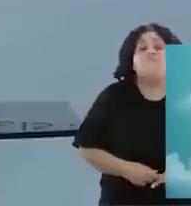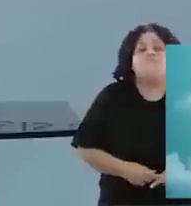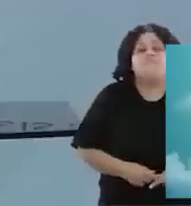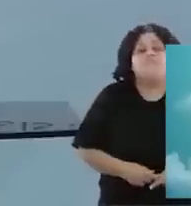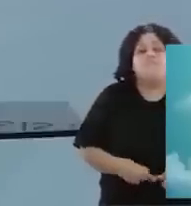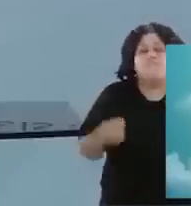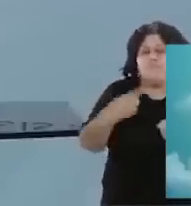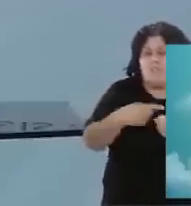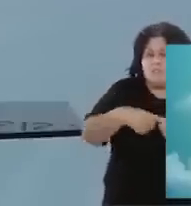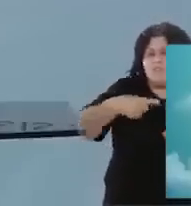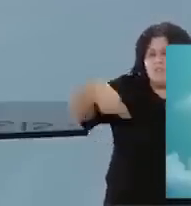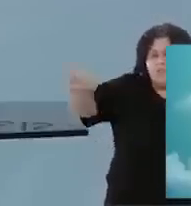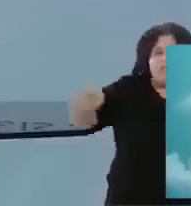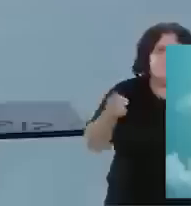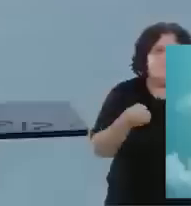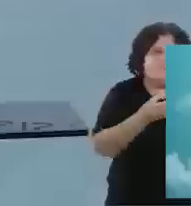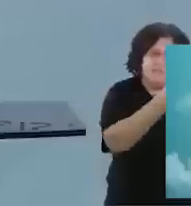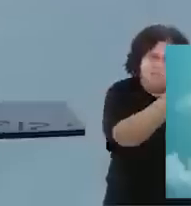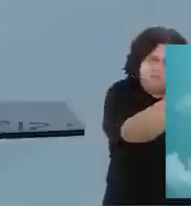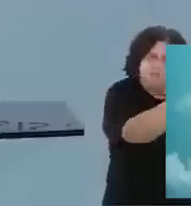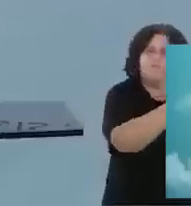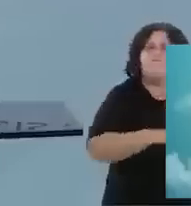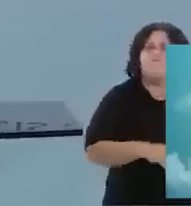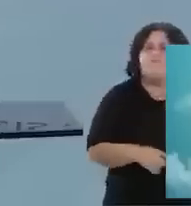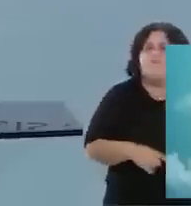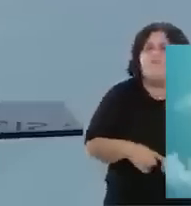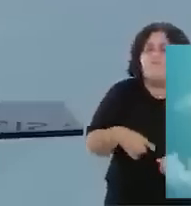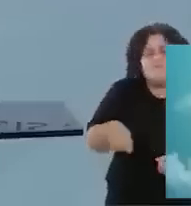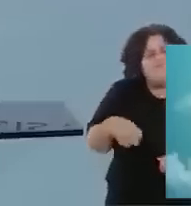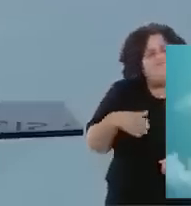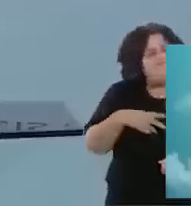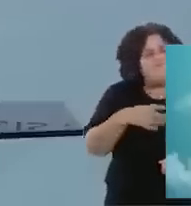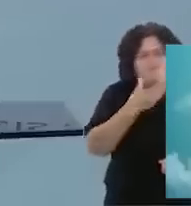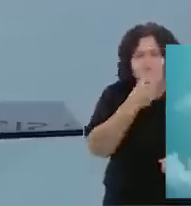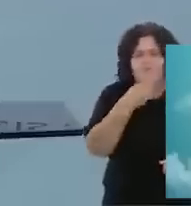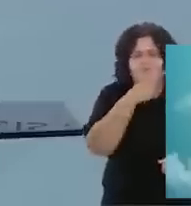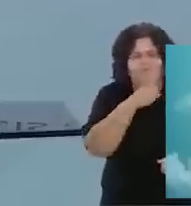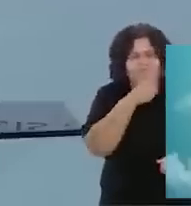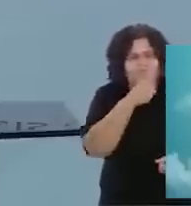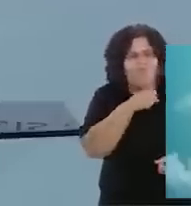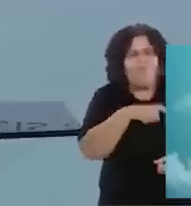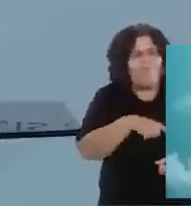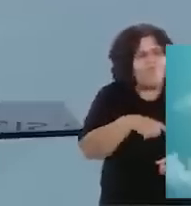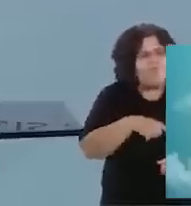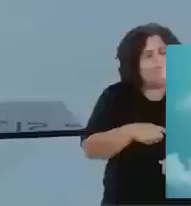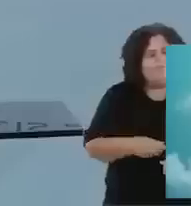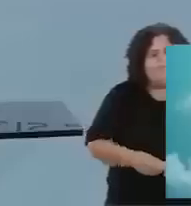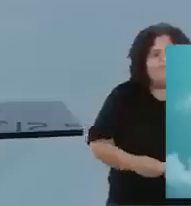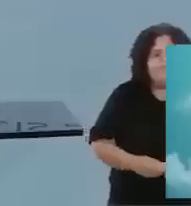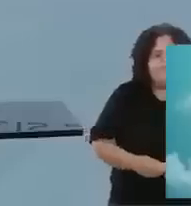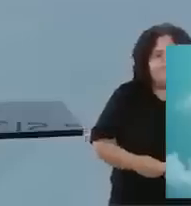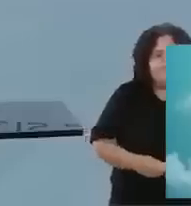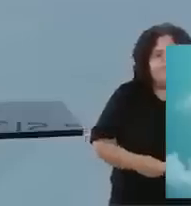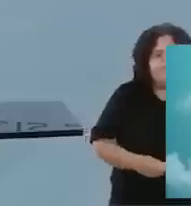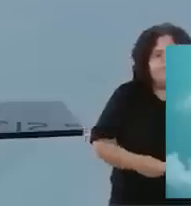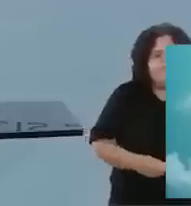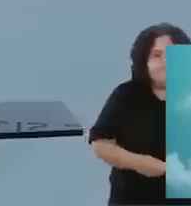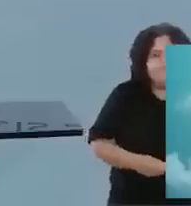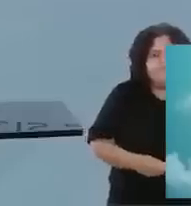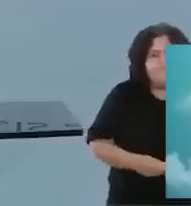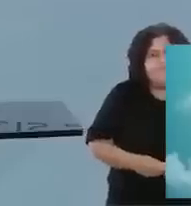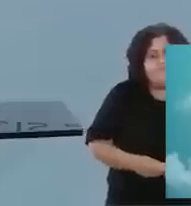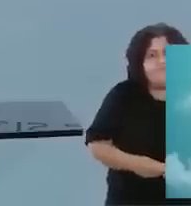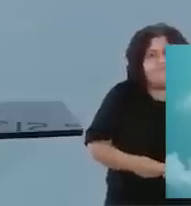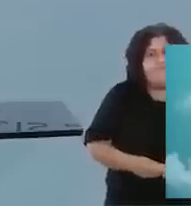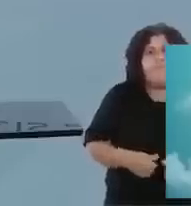muito curioso que um senhor de cabelos brancos me procurou no intervalo do culto da manhã para a escola